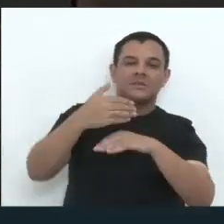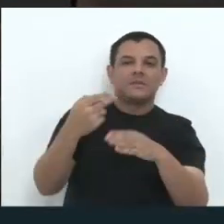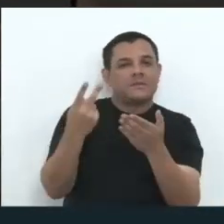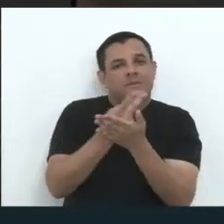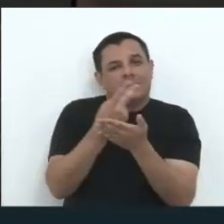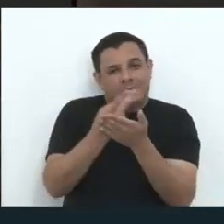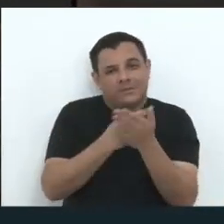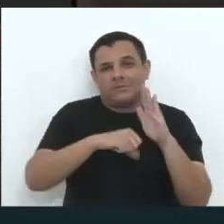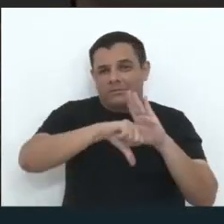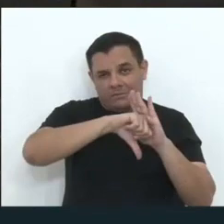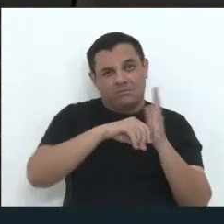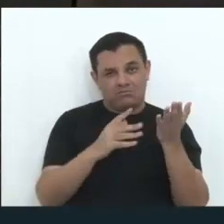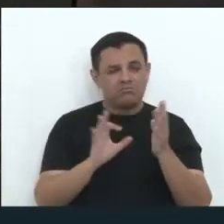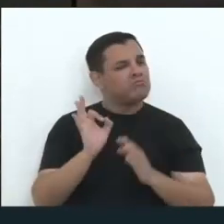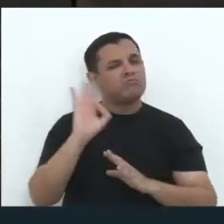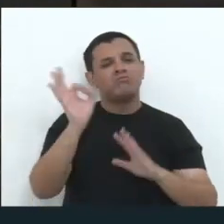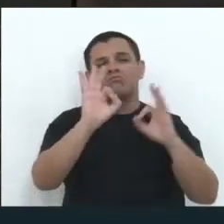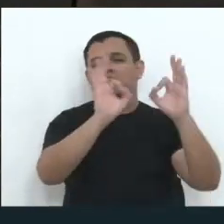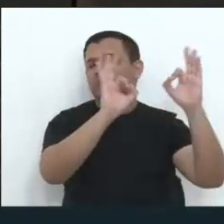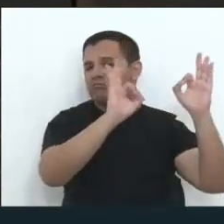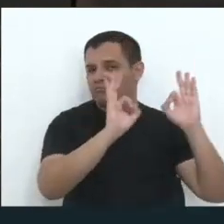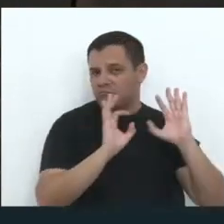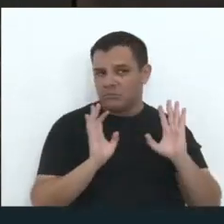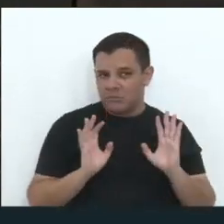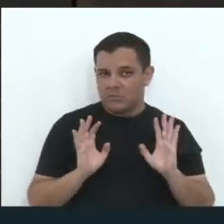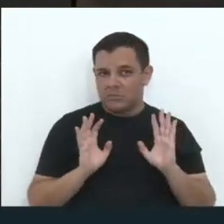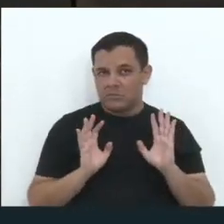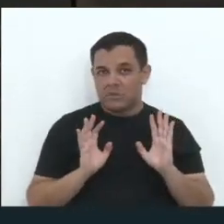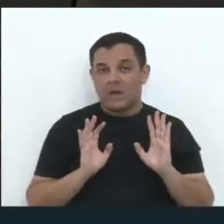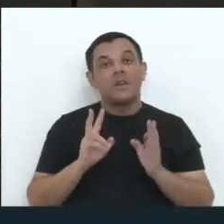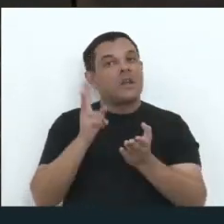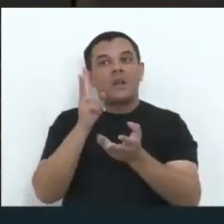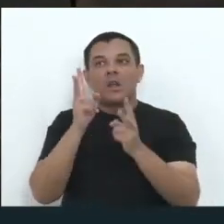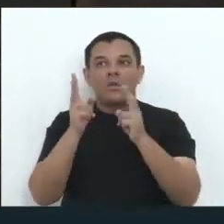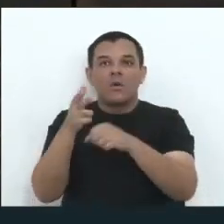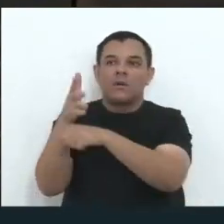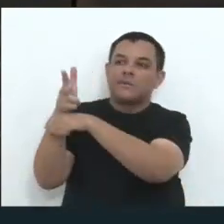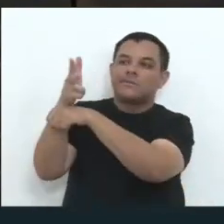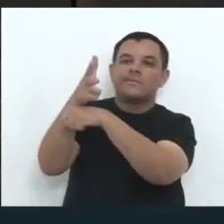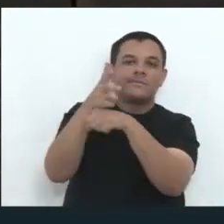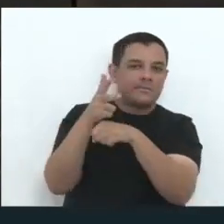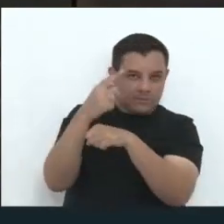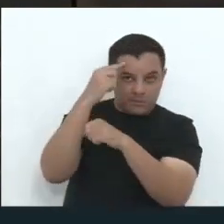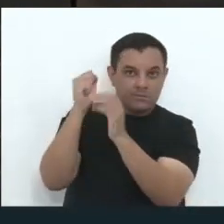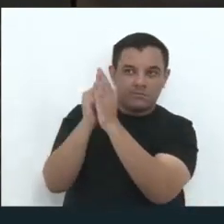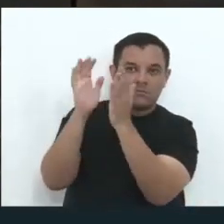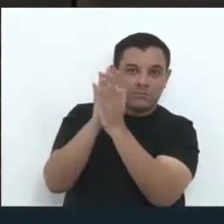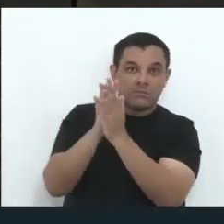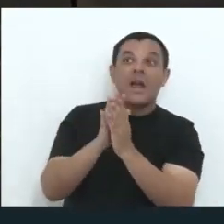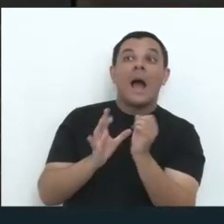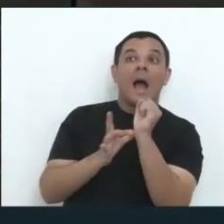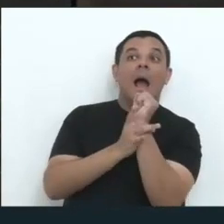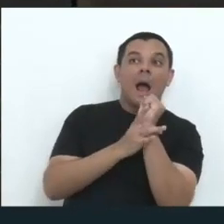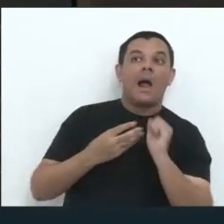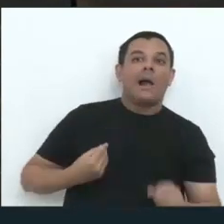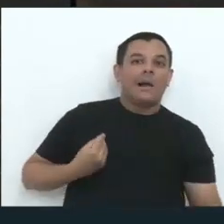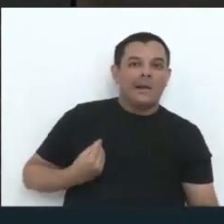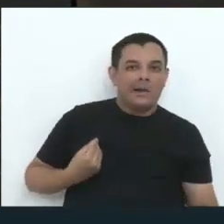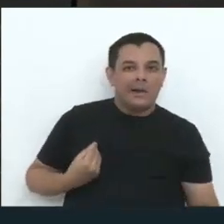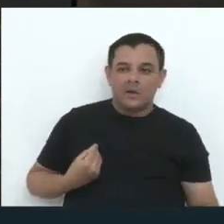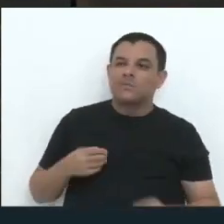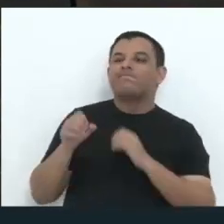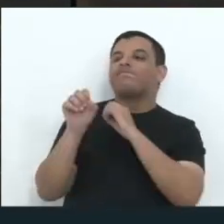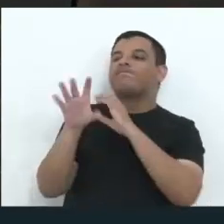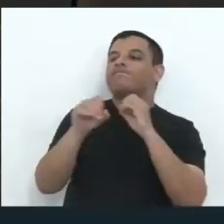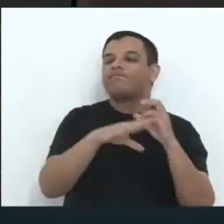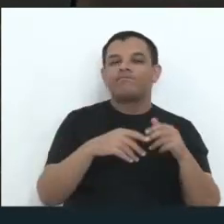Né? Não é isso. Igual os radares. Falar que o radar está aí para preservar a vida, que é para ter uma educação no trânsito, também não